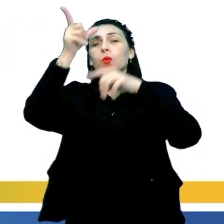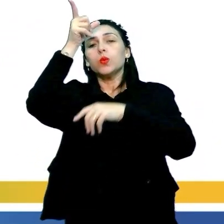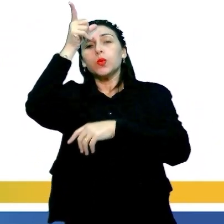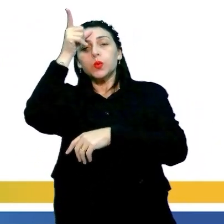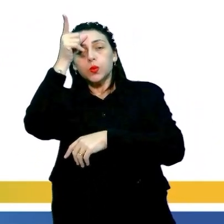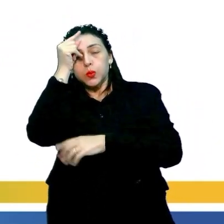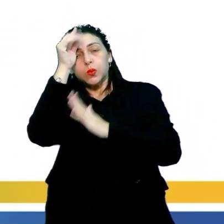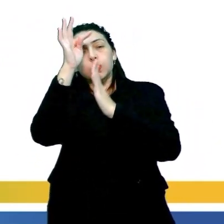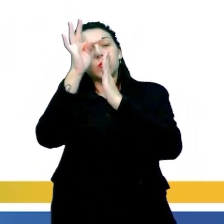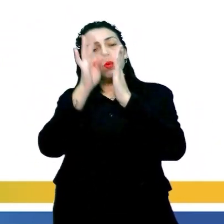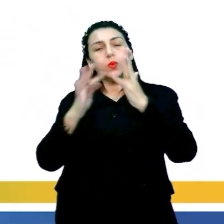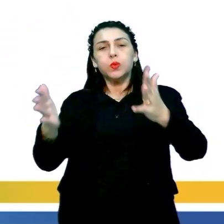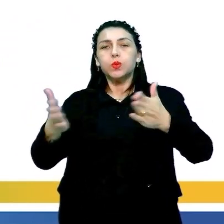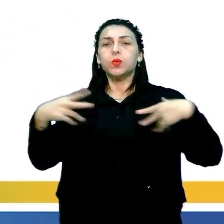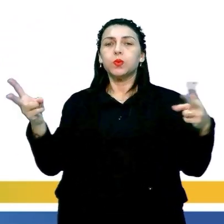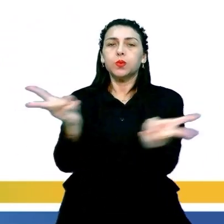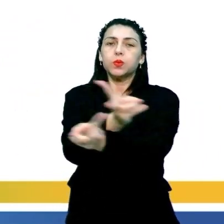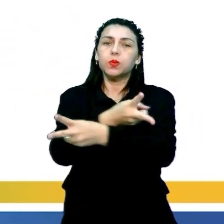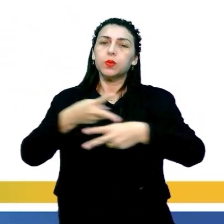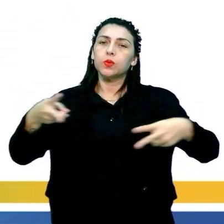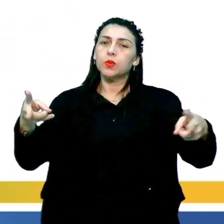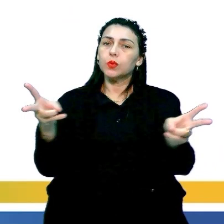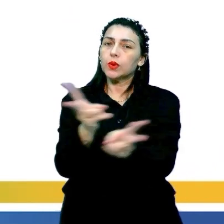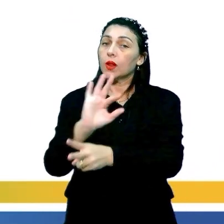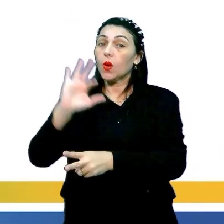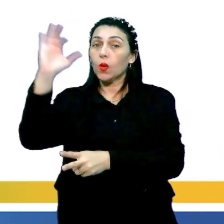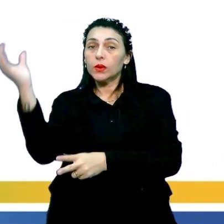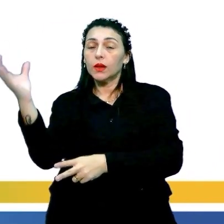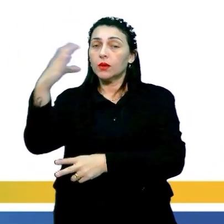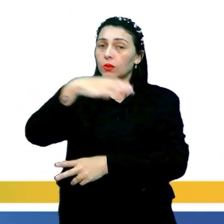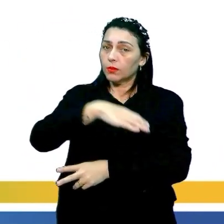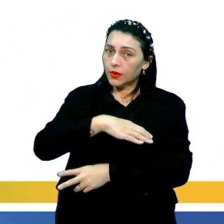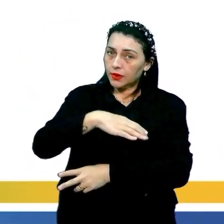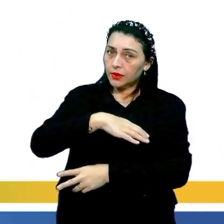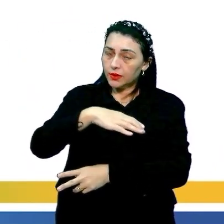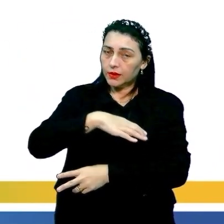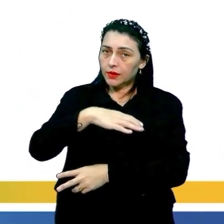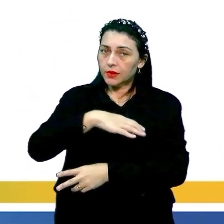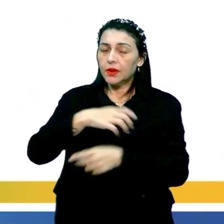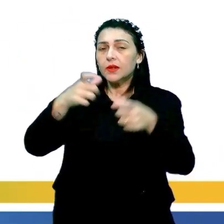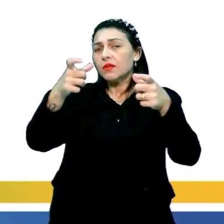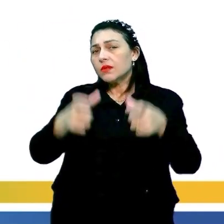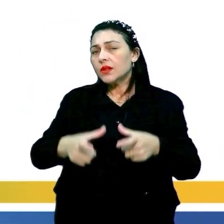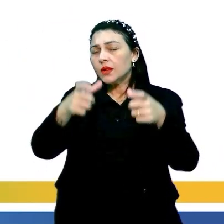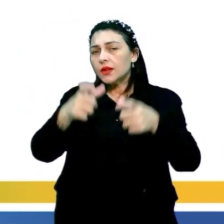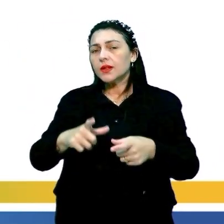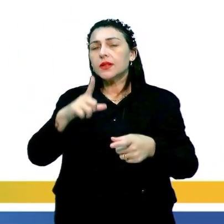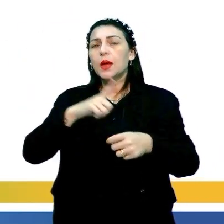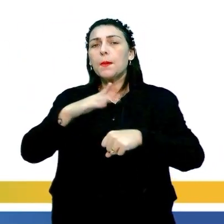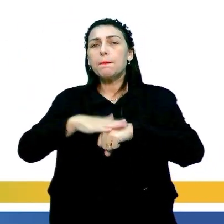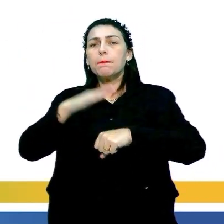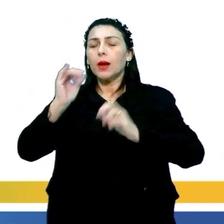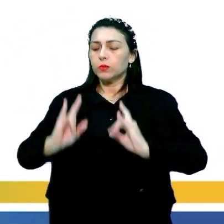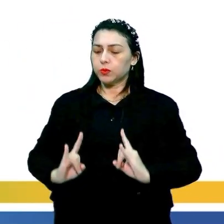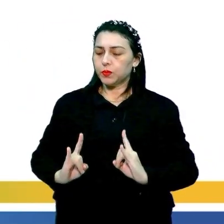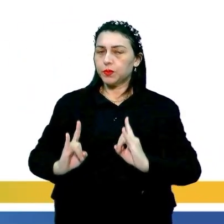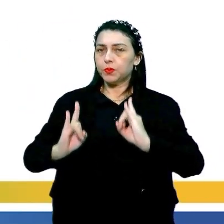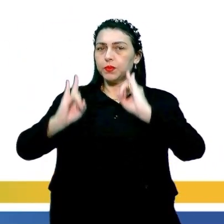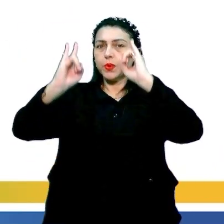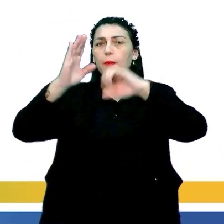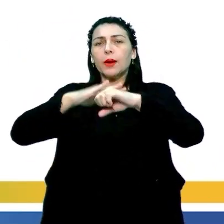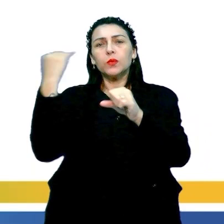do ambiente, porque não acontece nas áreas mais urbanizadas, nas áreas onde temos mais prédios,